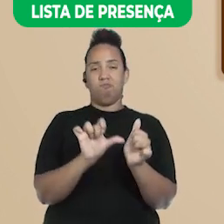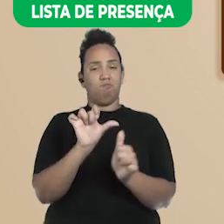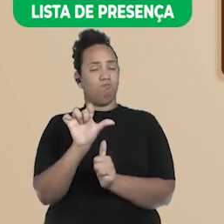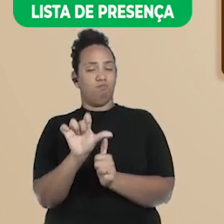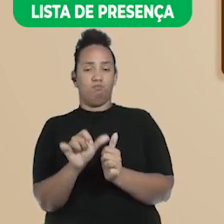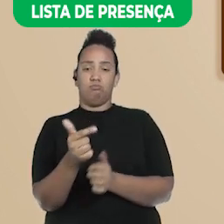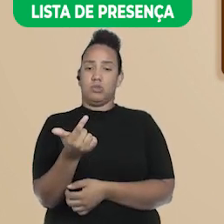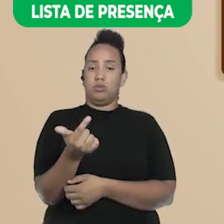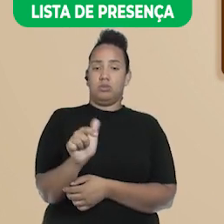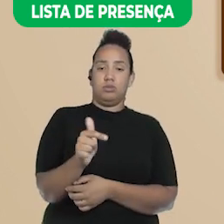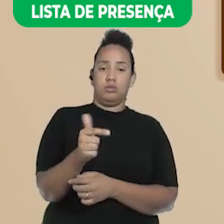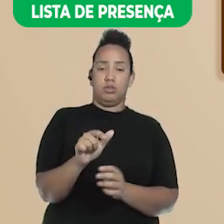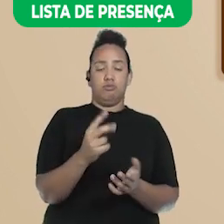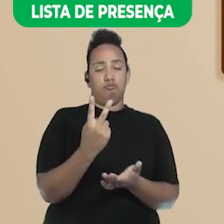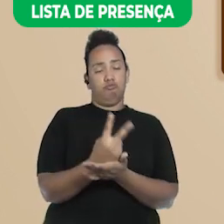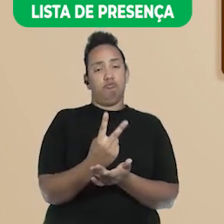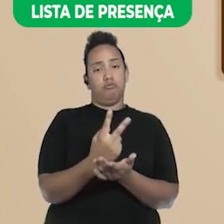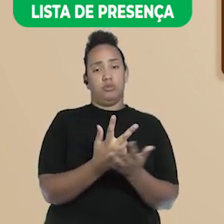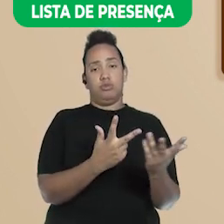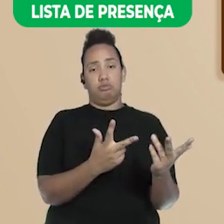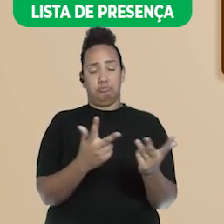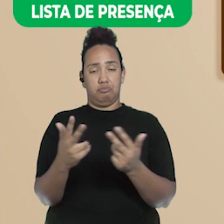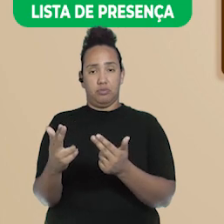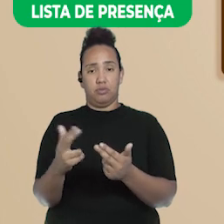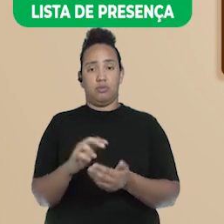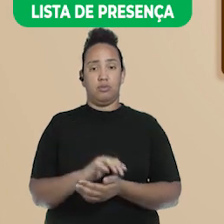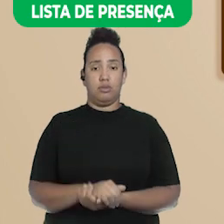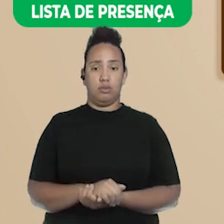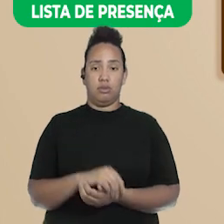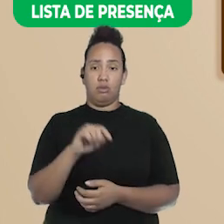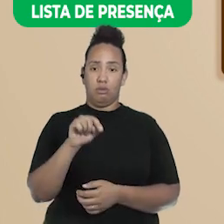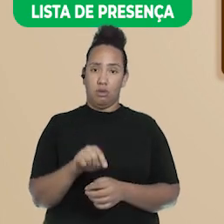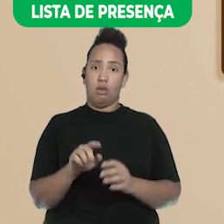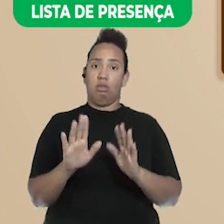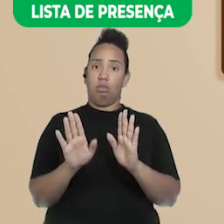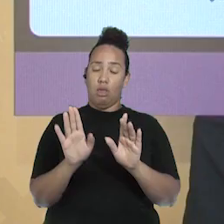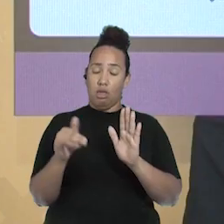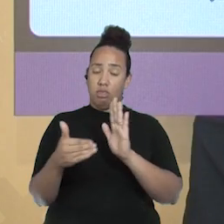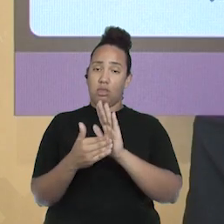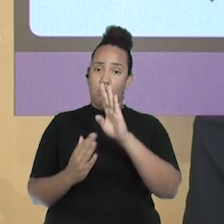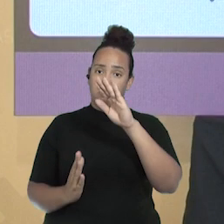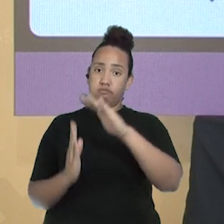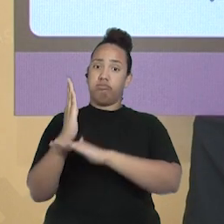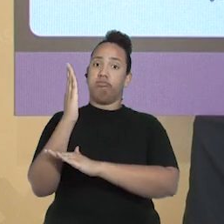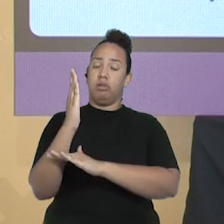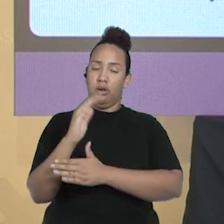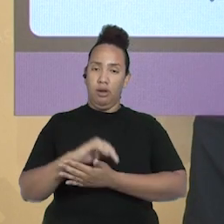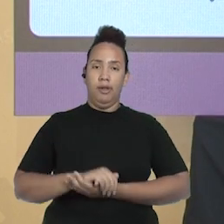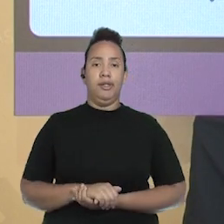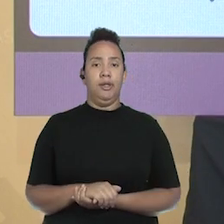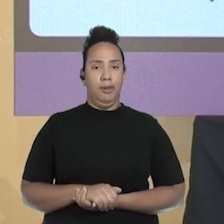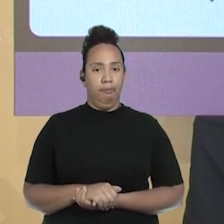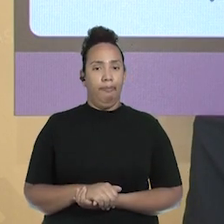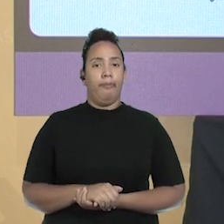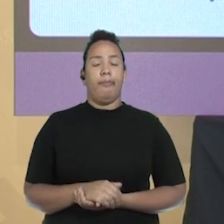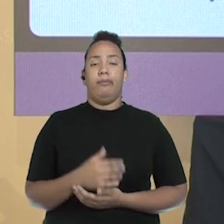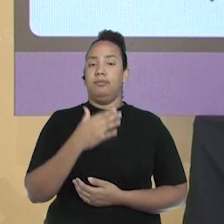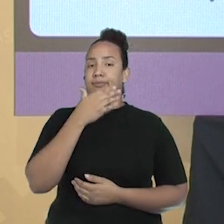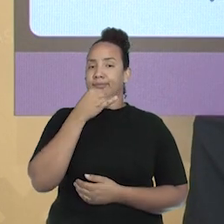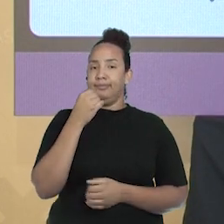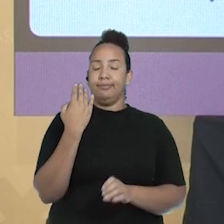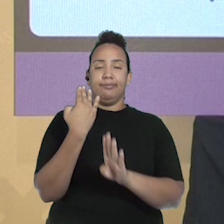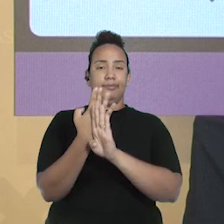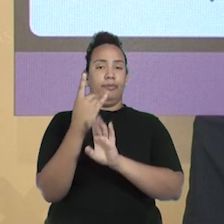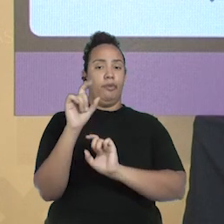período nas contratações. Aliás, teve um aumento nas contratações. O João já descobriu que é porque os serviços